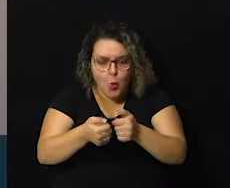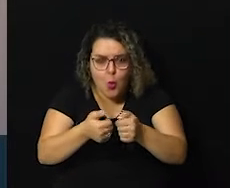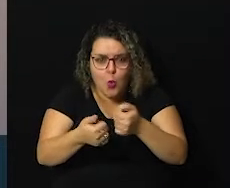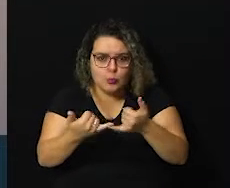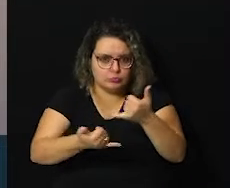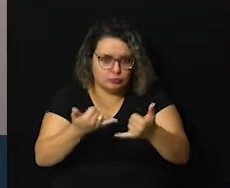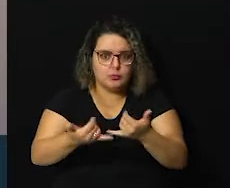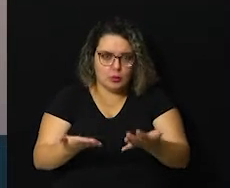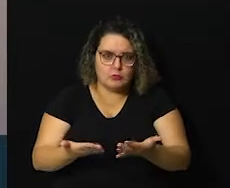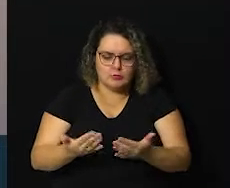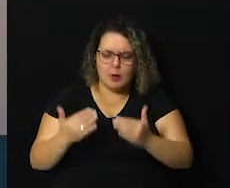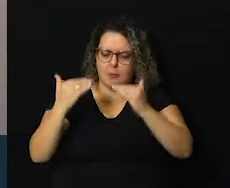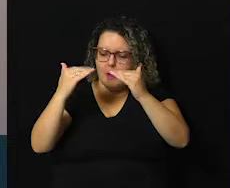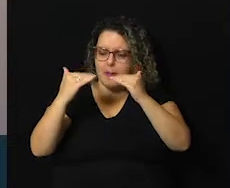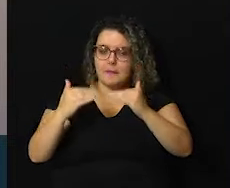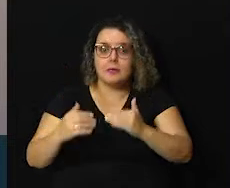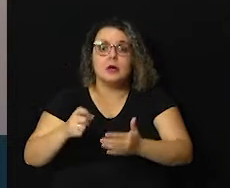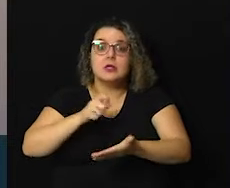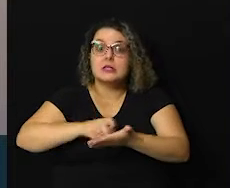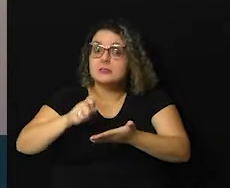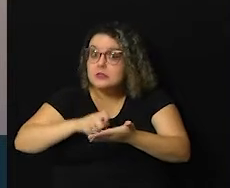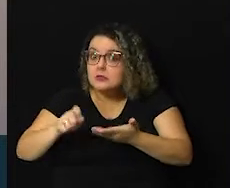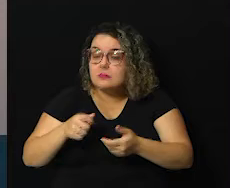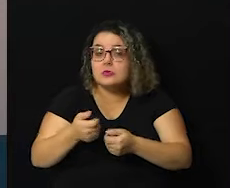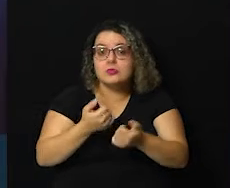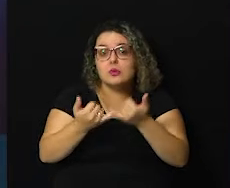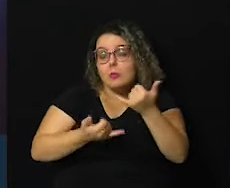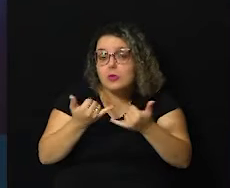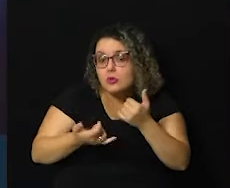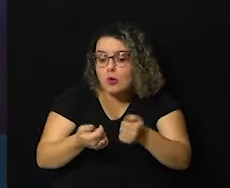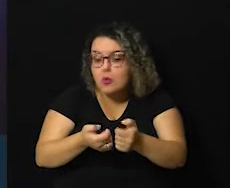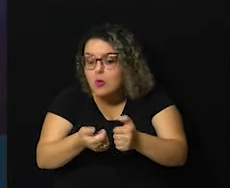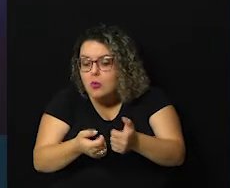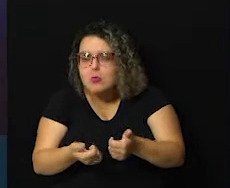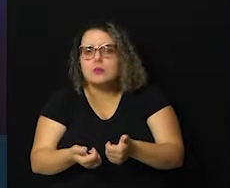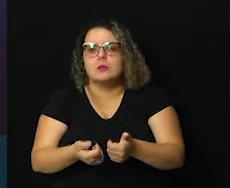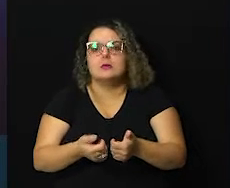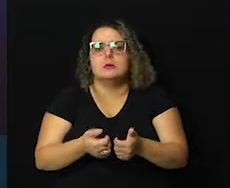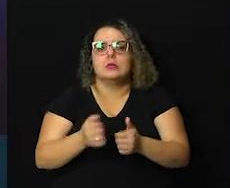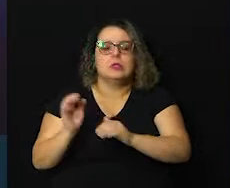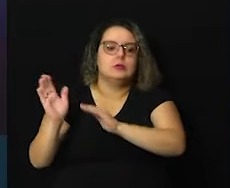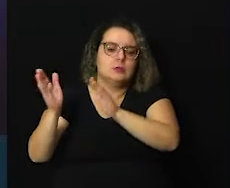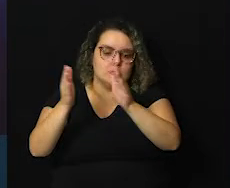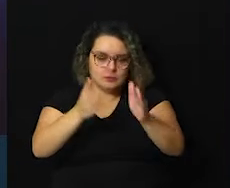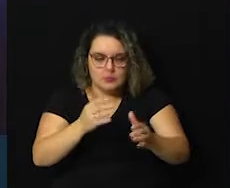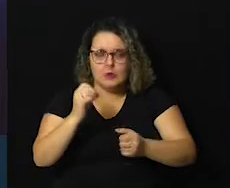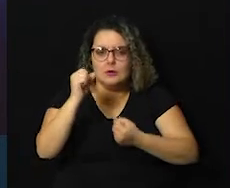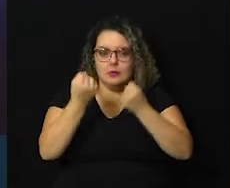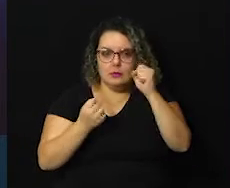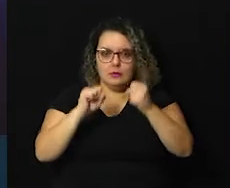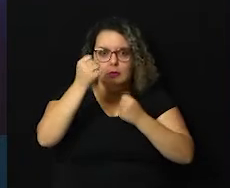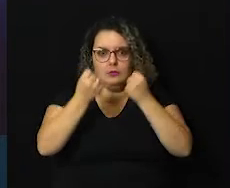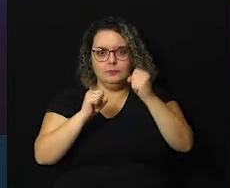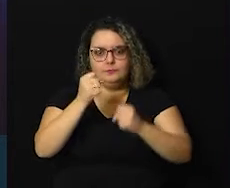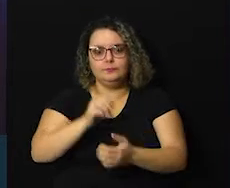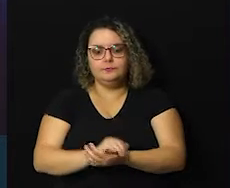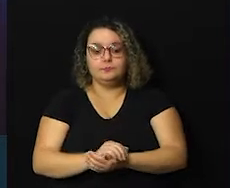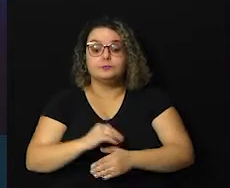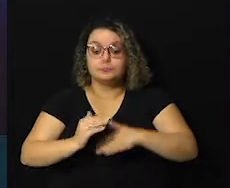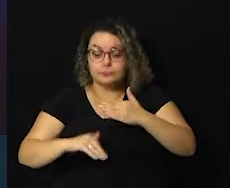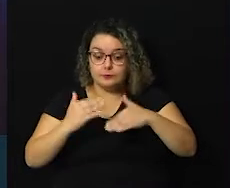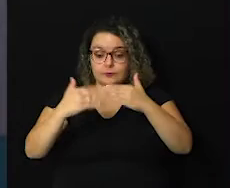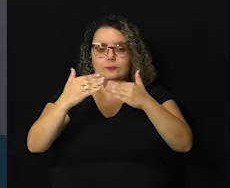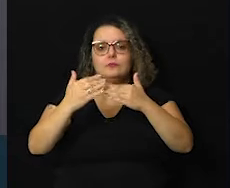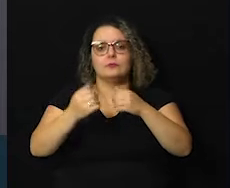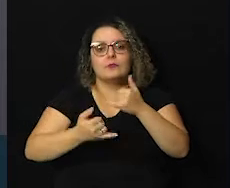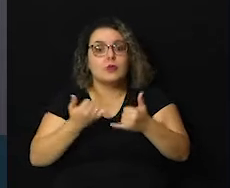por diversas posições mas se inscrevendo sobre games depois eu migrei para a indústria para mim digitar participei da